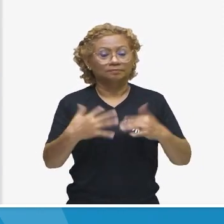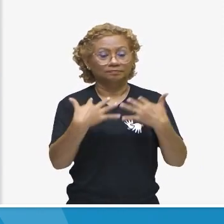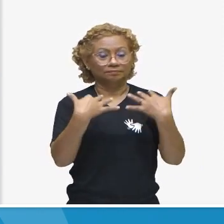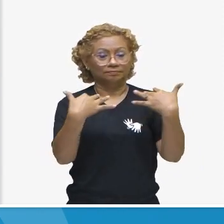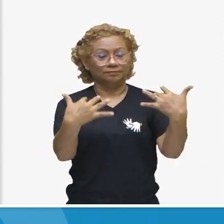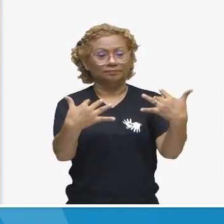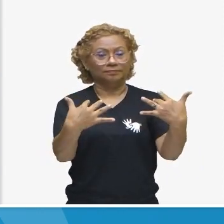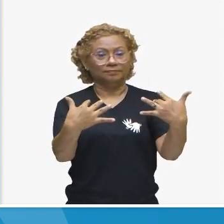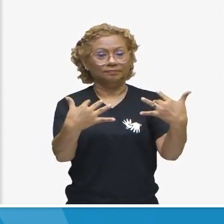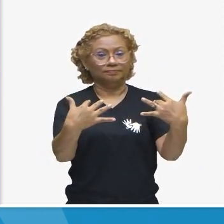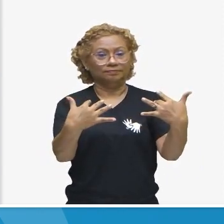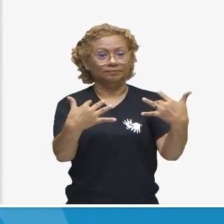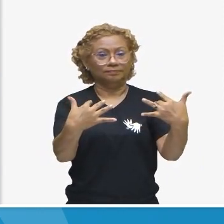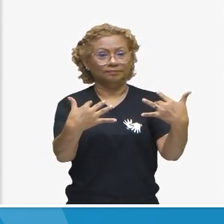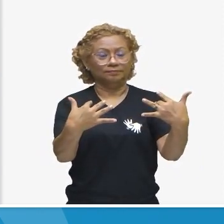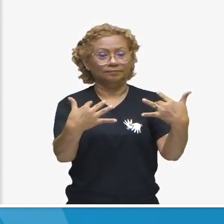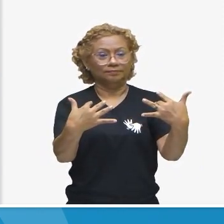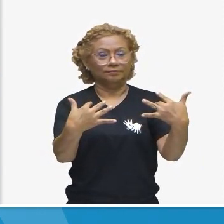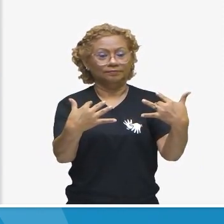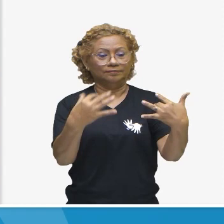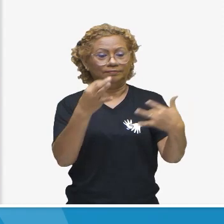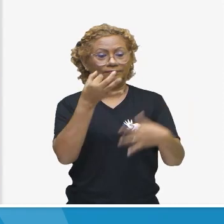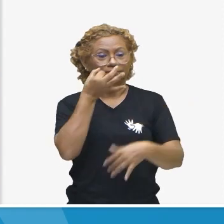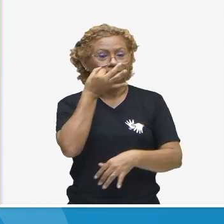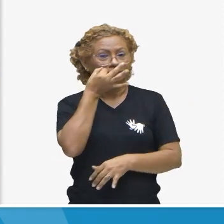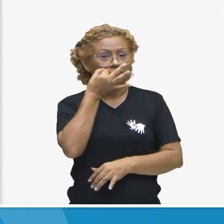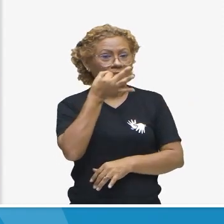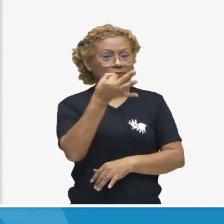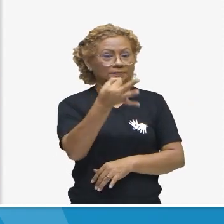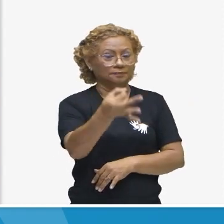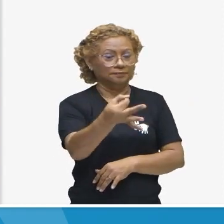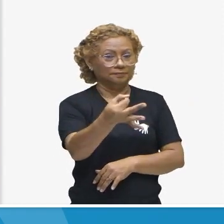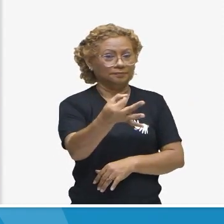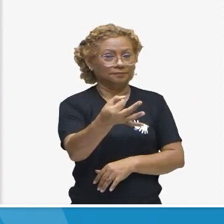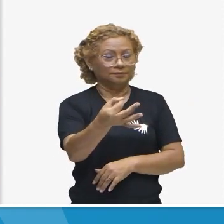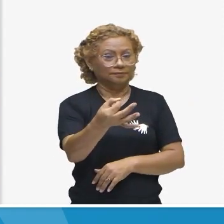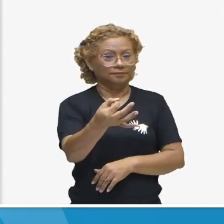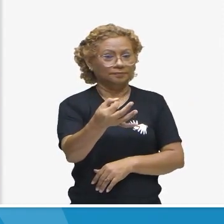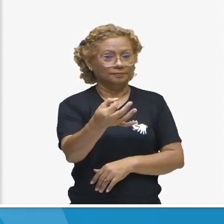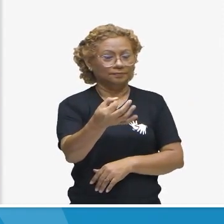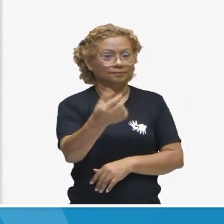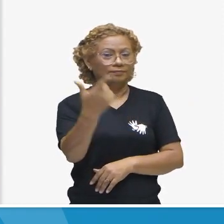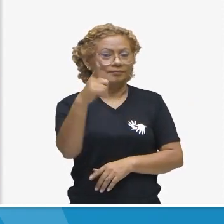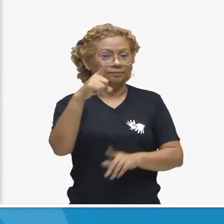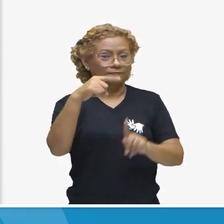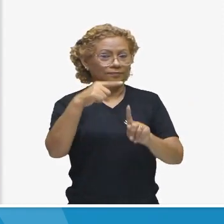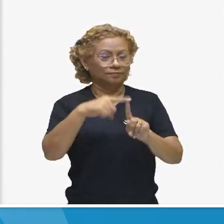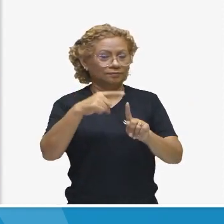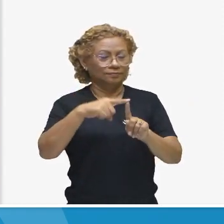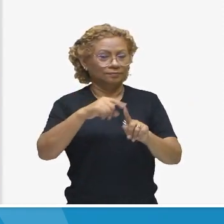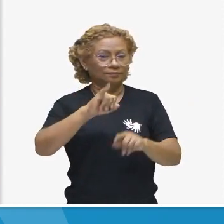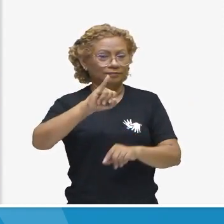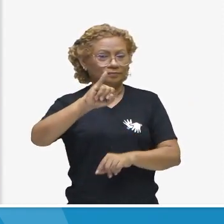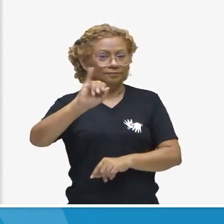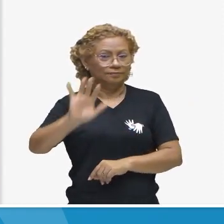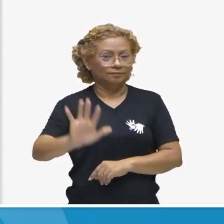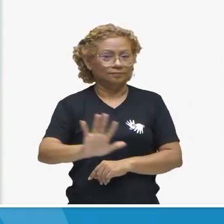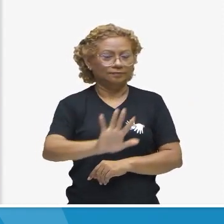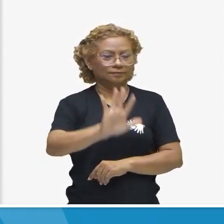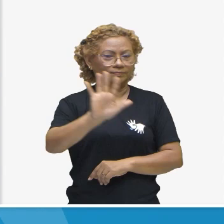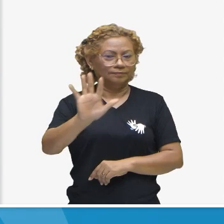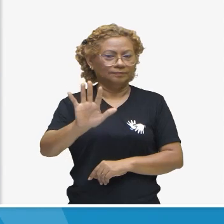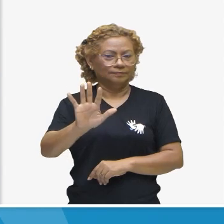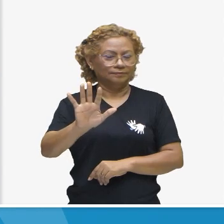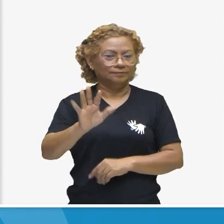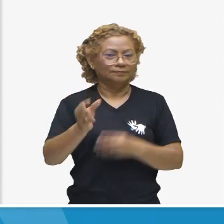observando, você já tem ali uma outra imagem. Você já tem a flecha se deslocando até o alvo. É como